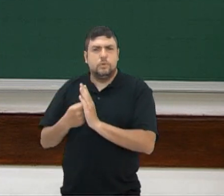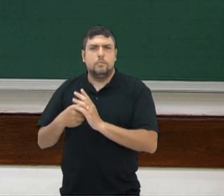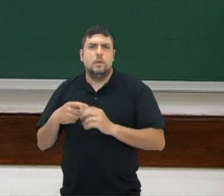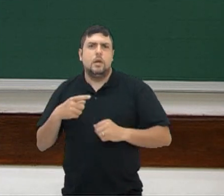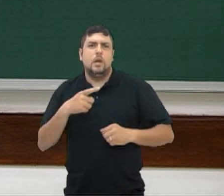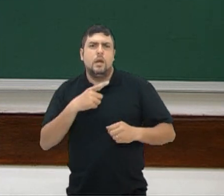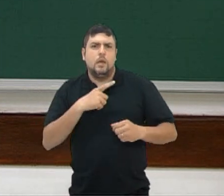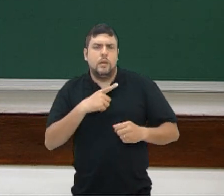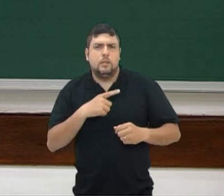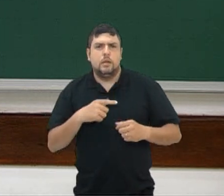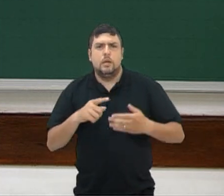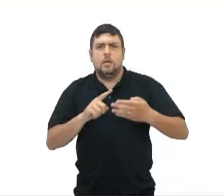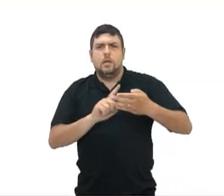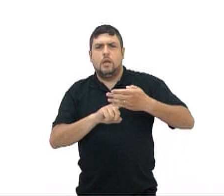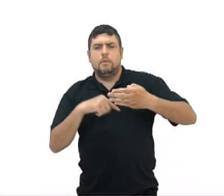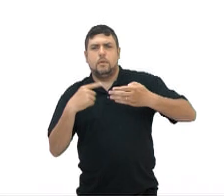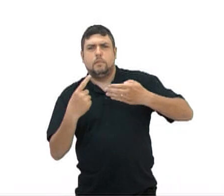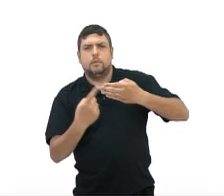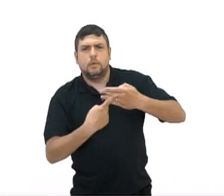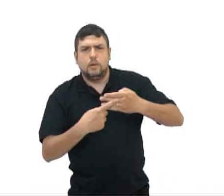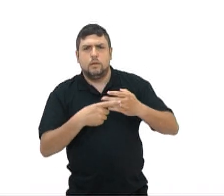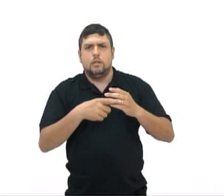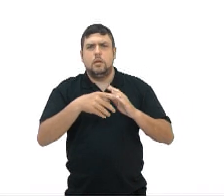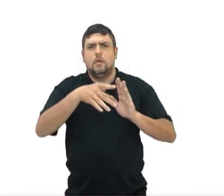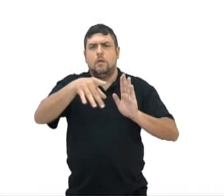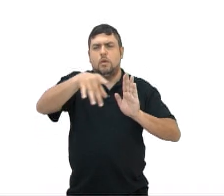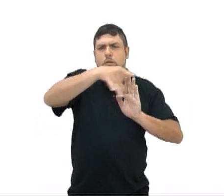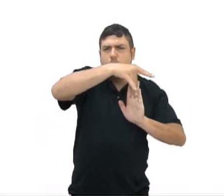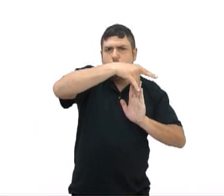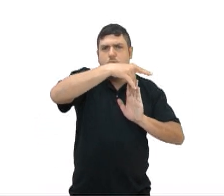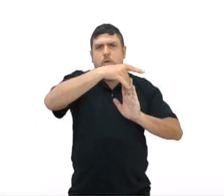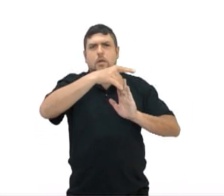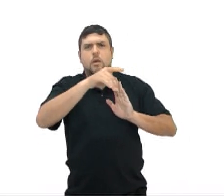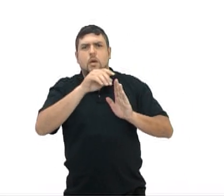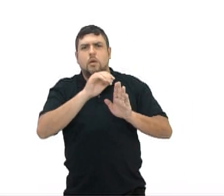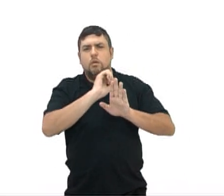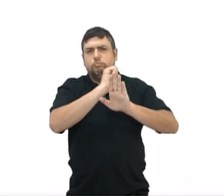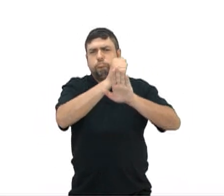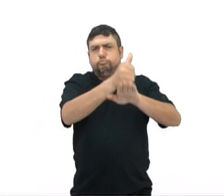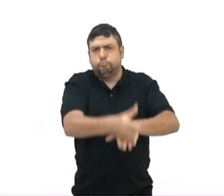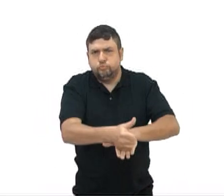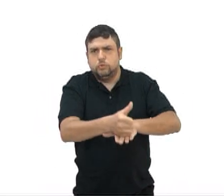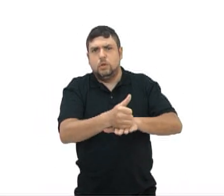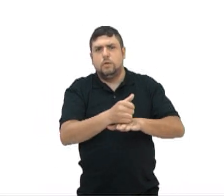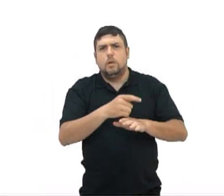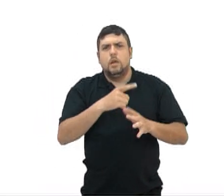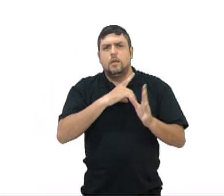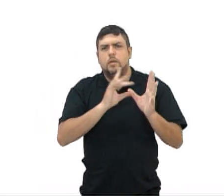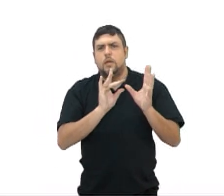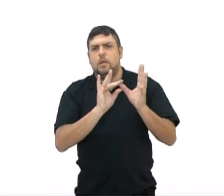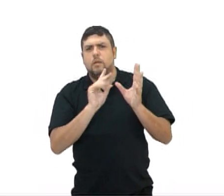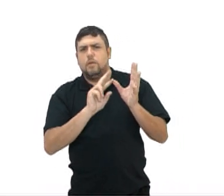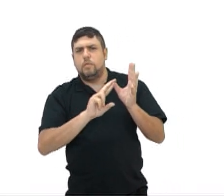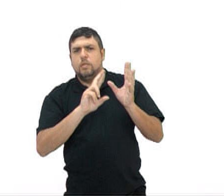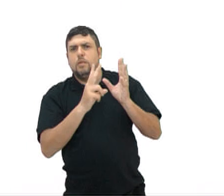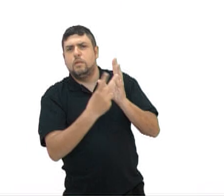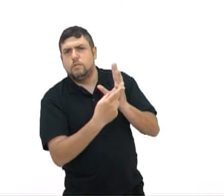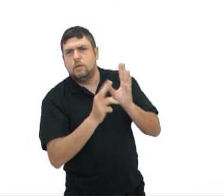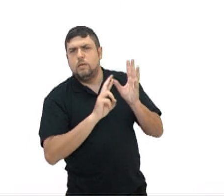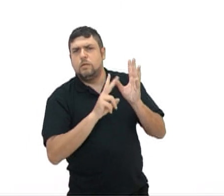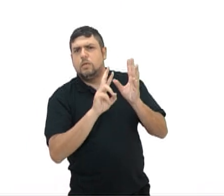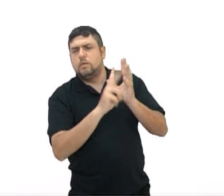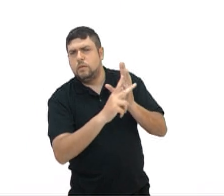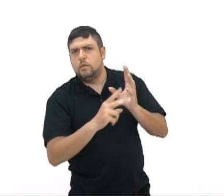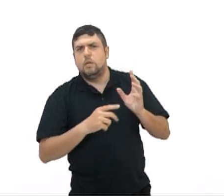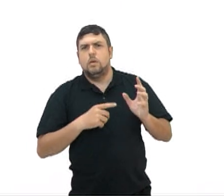você vai ter tanto metáfora, como metonímia, hipérbole, antítese, paradoxo, aliteração, assonância, anáfora, enfim, uma série de